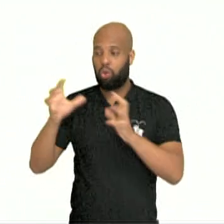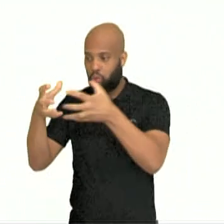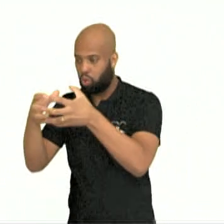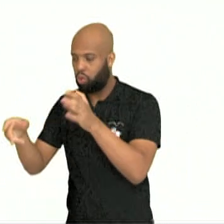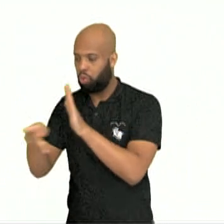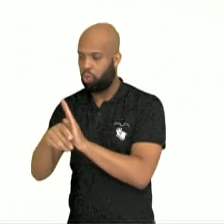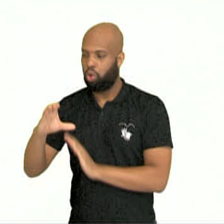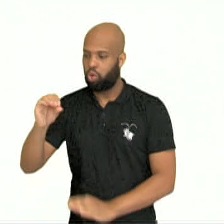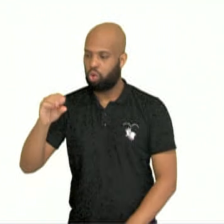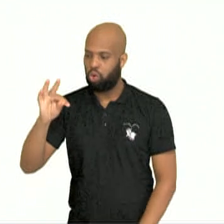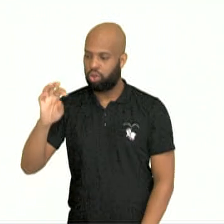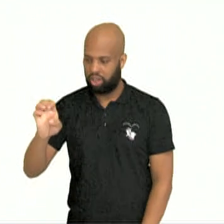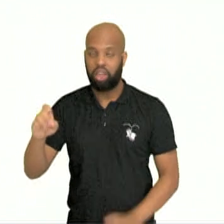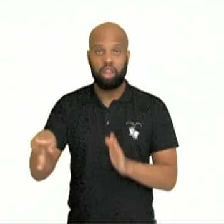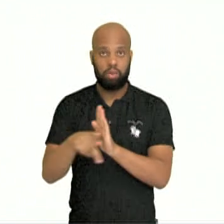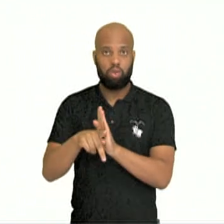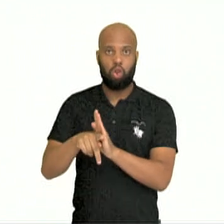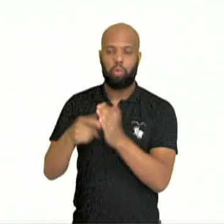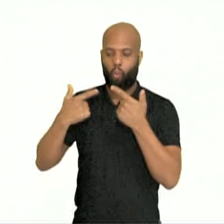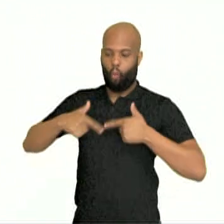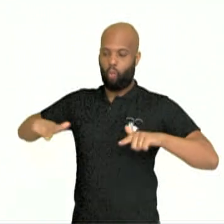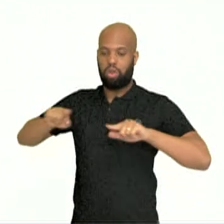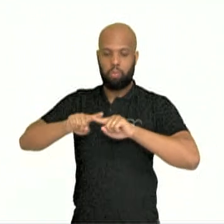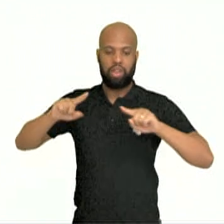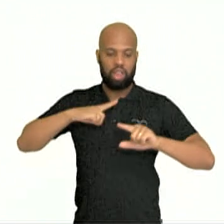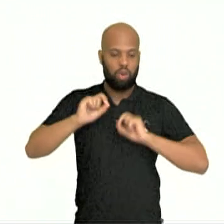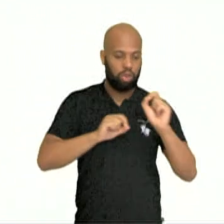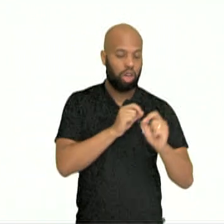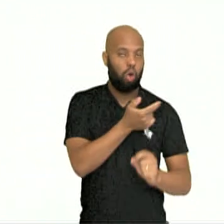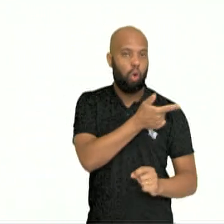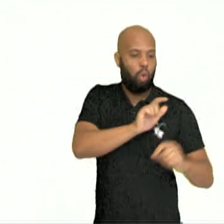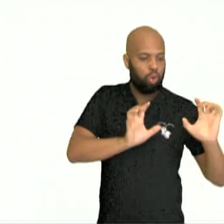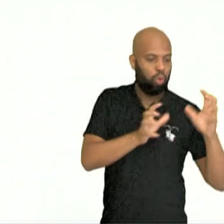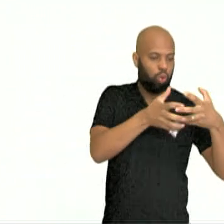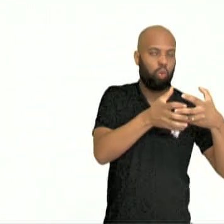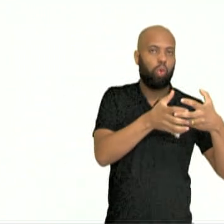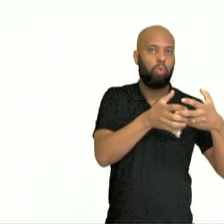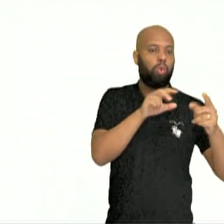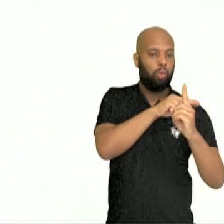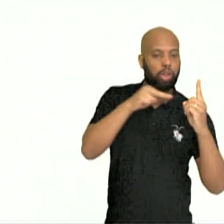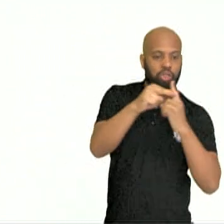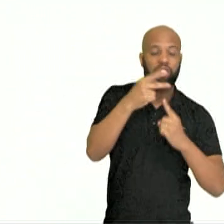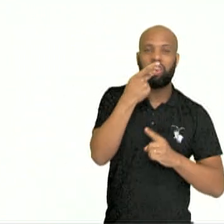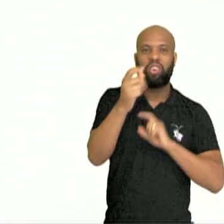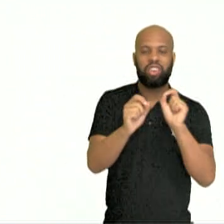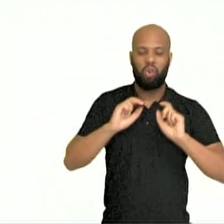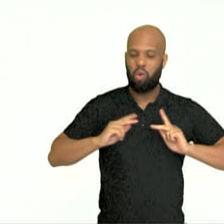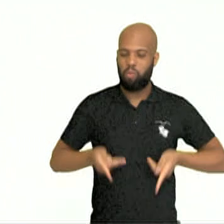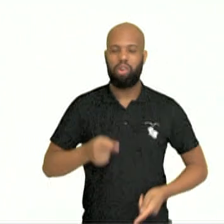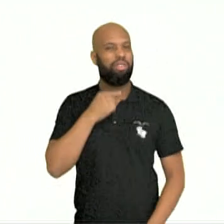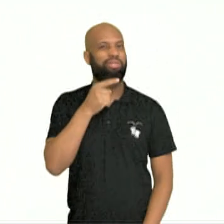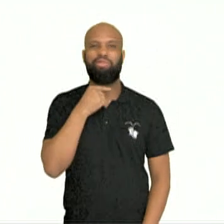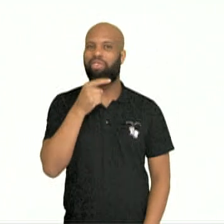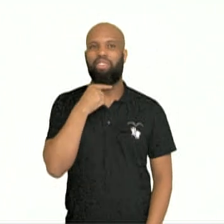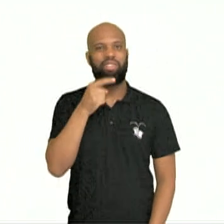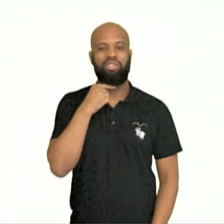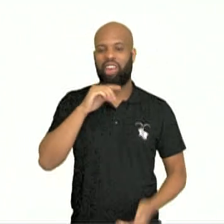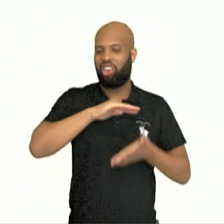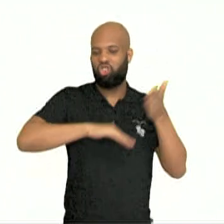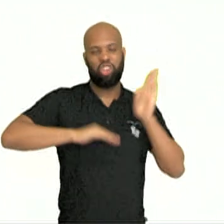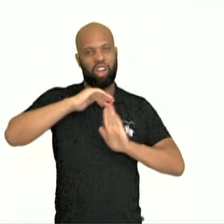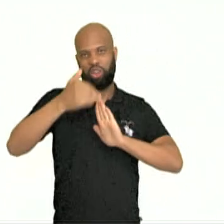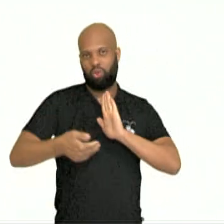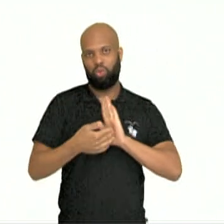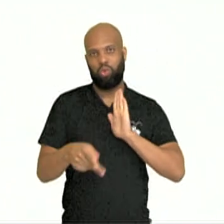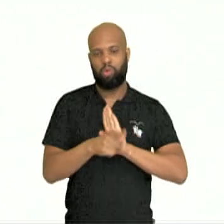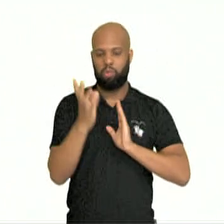da neutralidade, de outro lado, você tem ali um posicionamento também que diz que o ser humano não consegue se abster de suas paixões, de